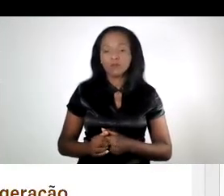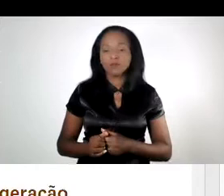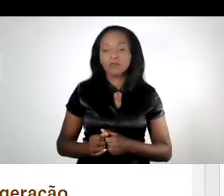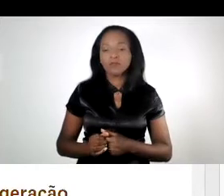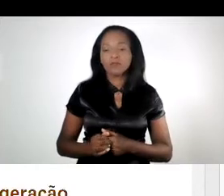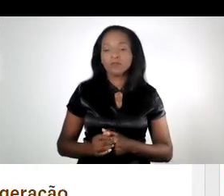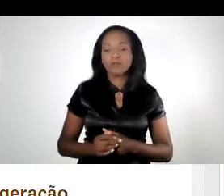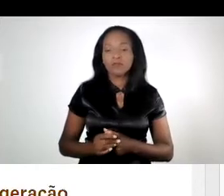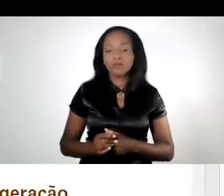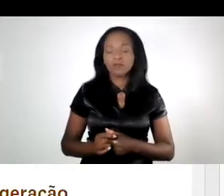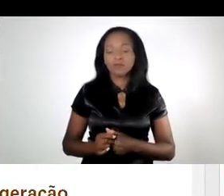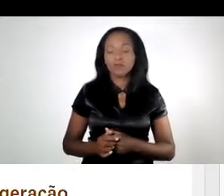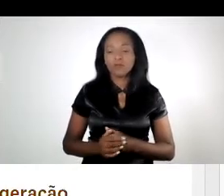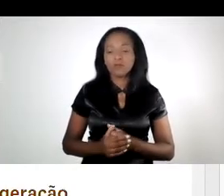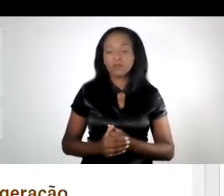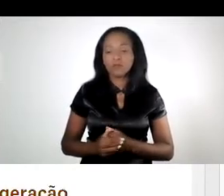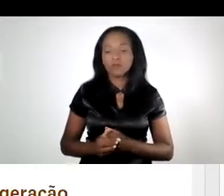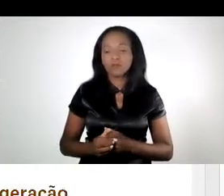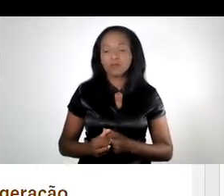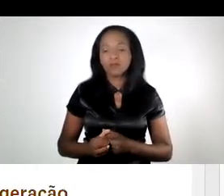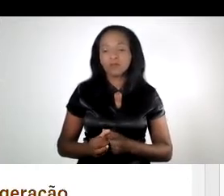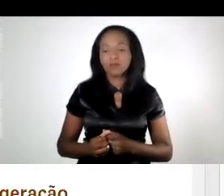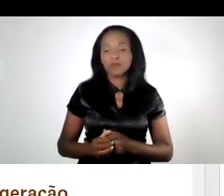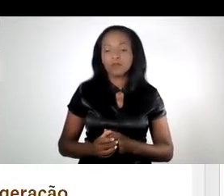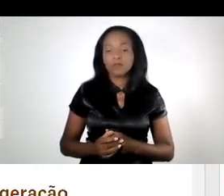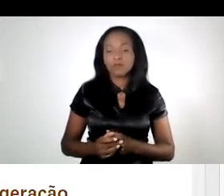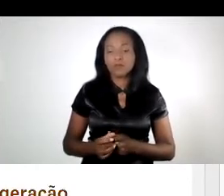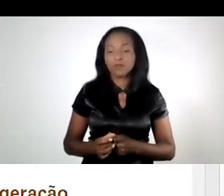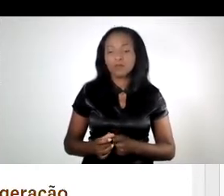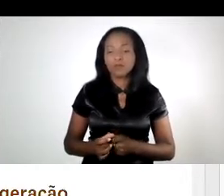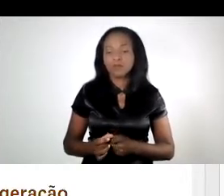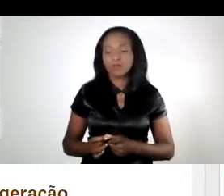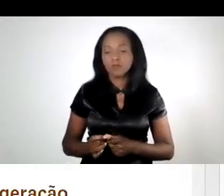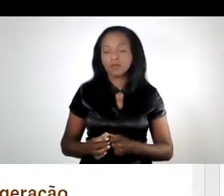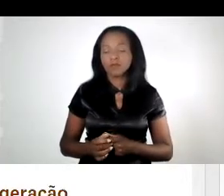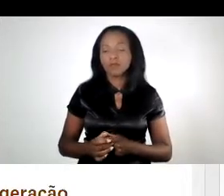Deixa eu aqui. Alguém? O Wellington?